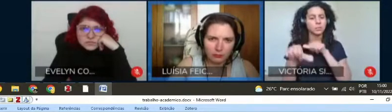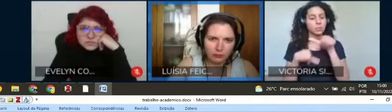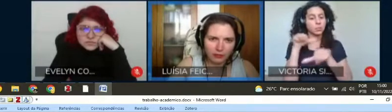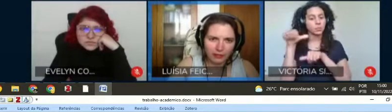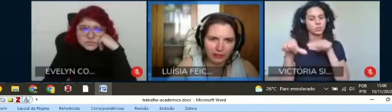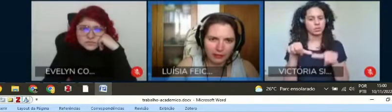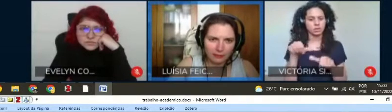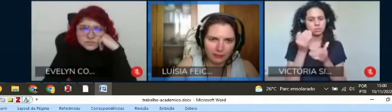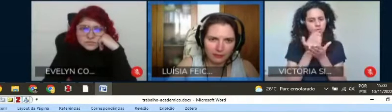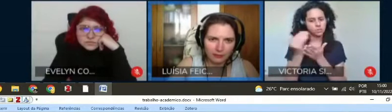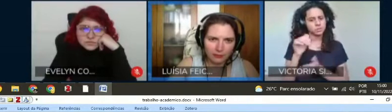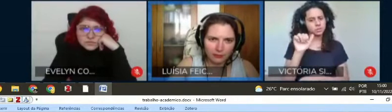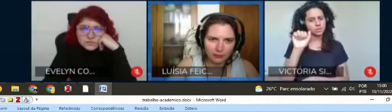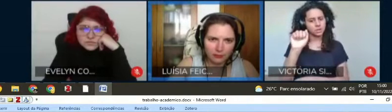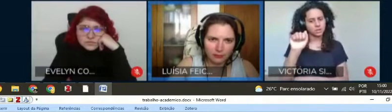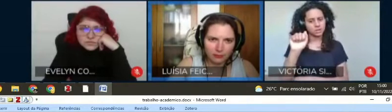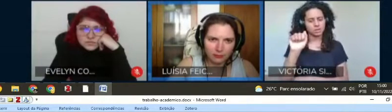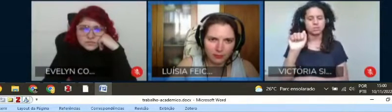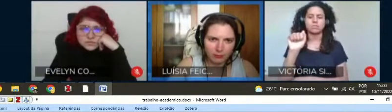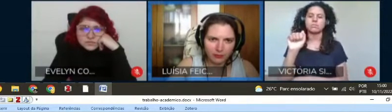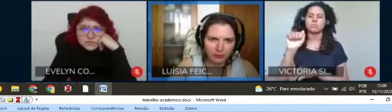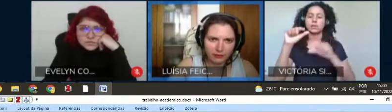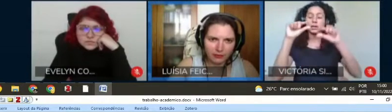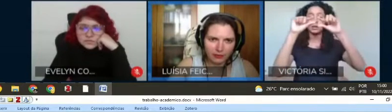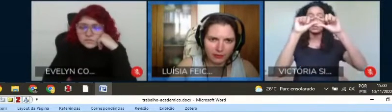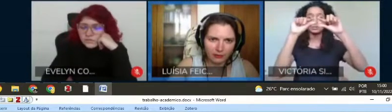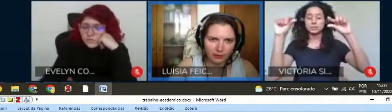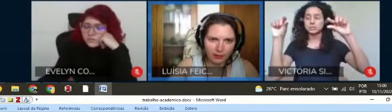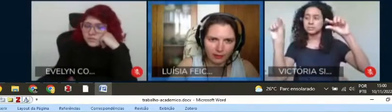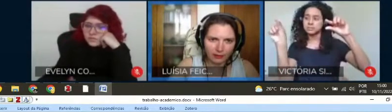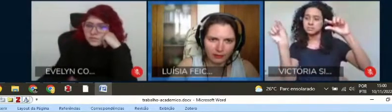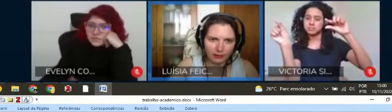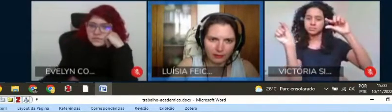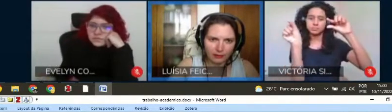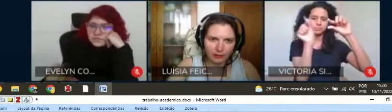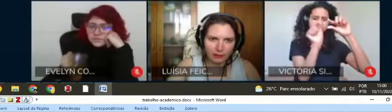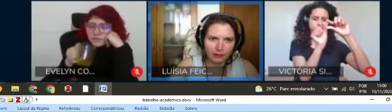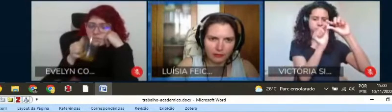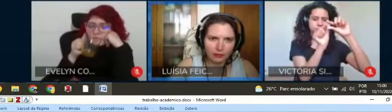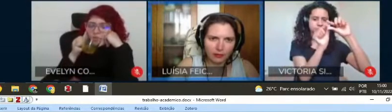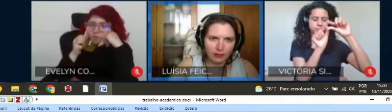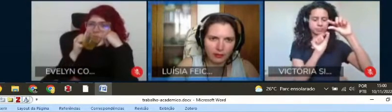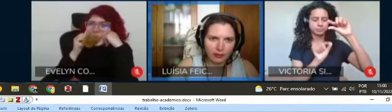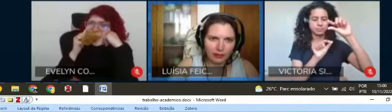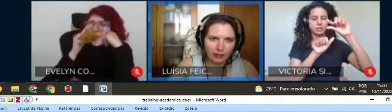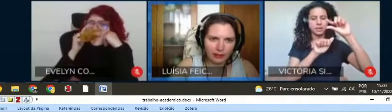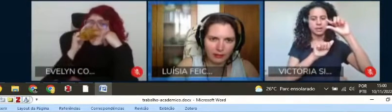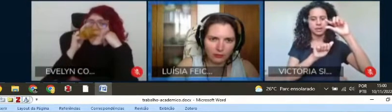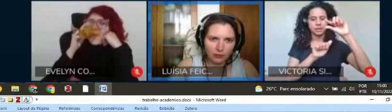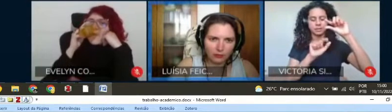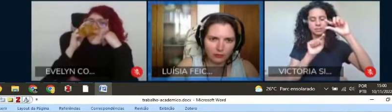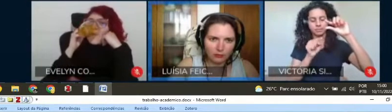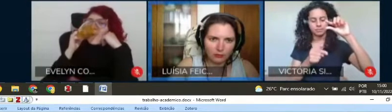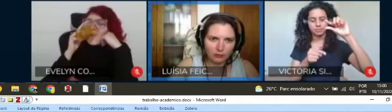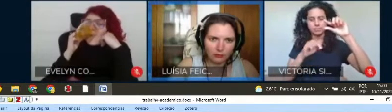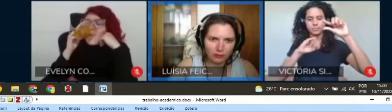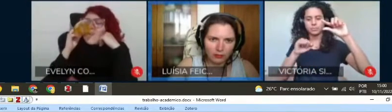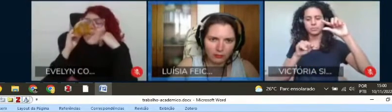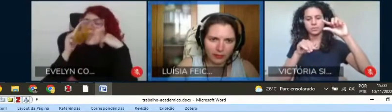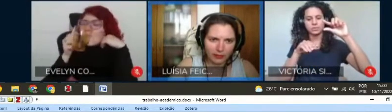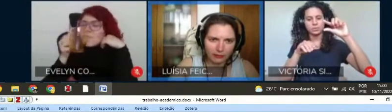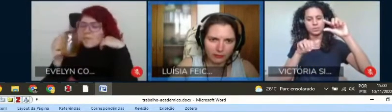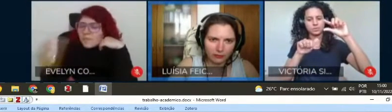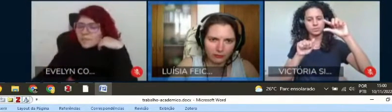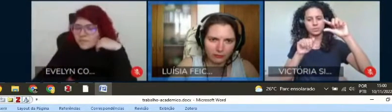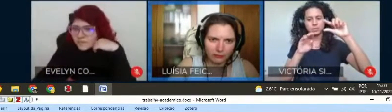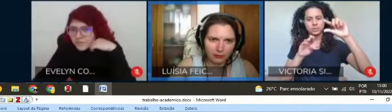depois puxar ele cá para a posição que ele tem que ficar. Isso aqui tem que estar alinhado